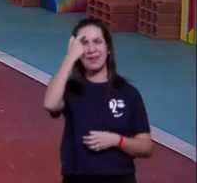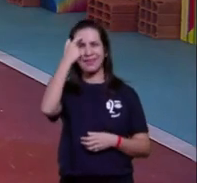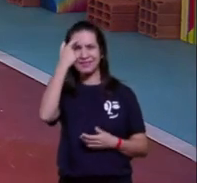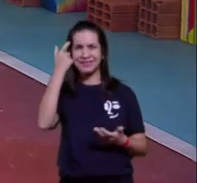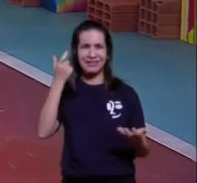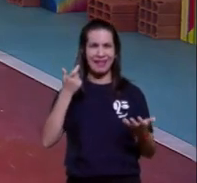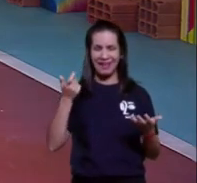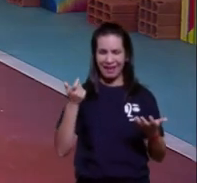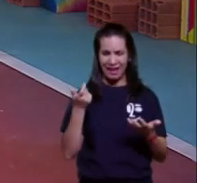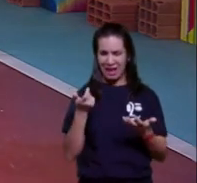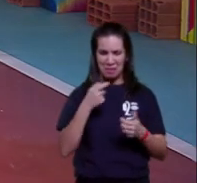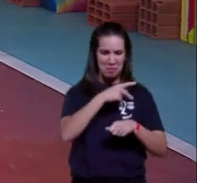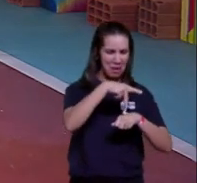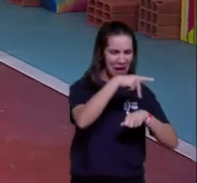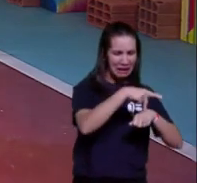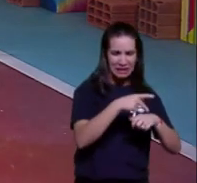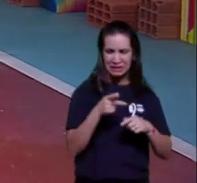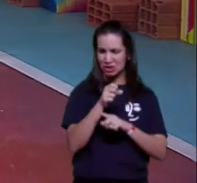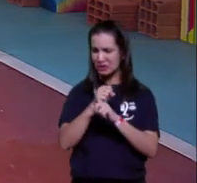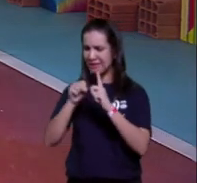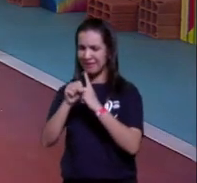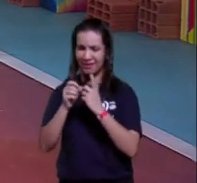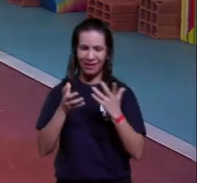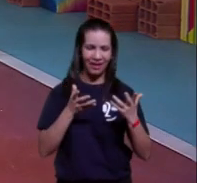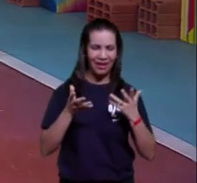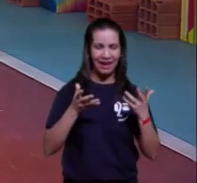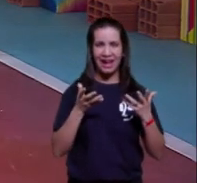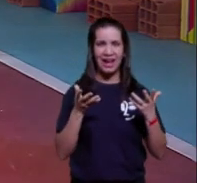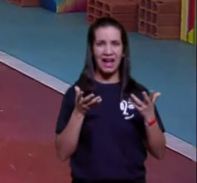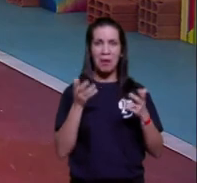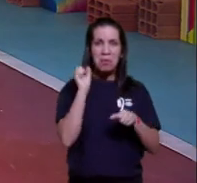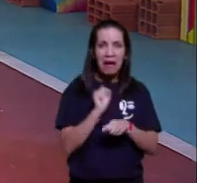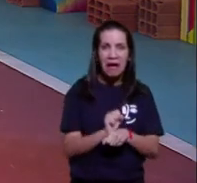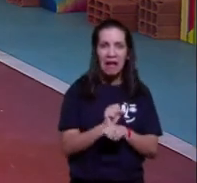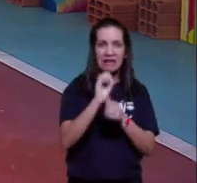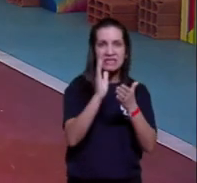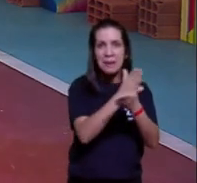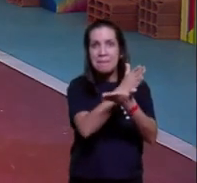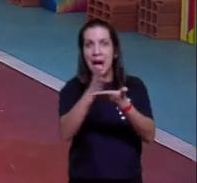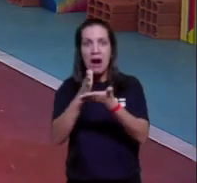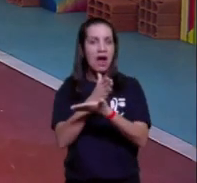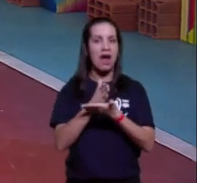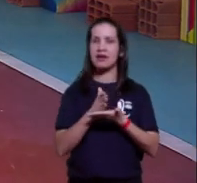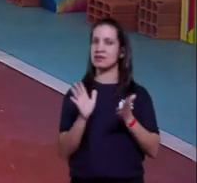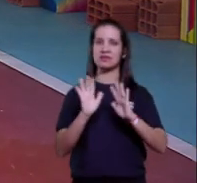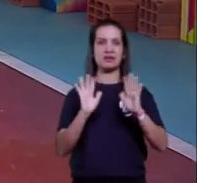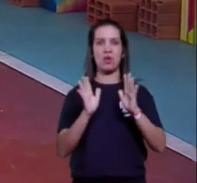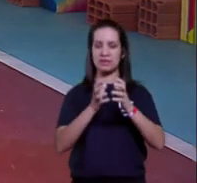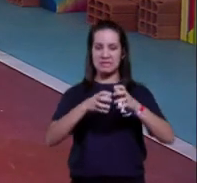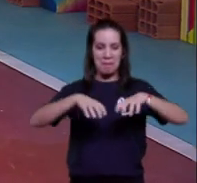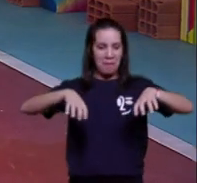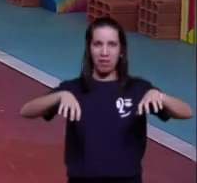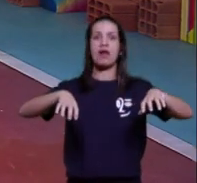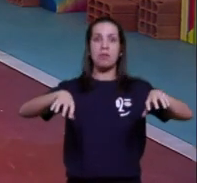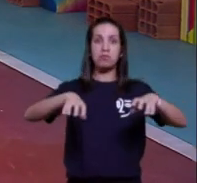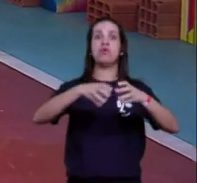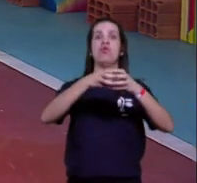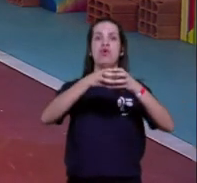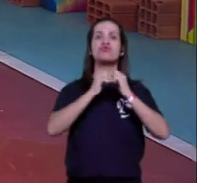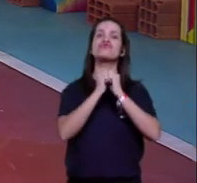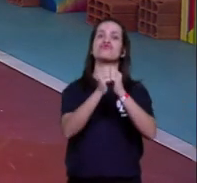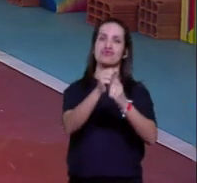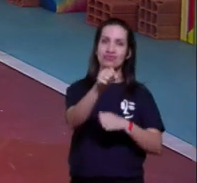as coisas no país, na sua cidade, estão separadas. Não estão. Está todo mundo junto. Então, não